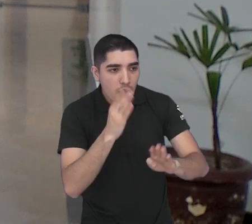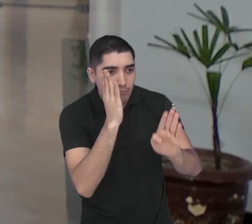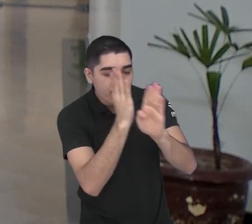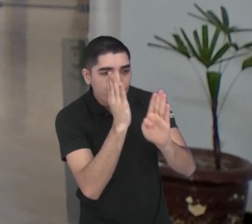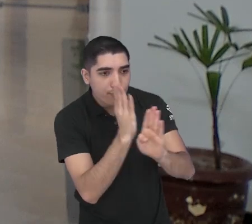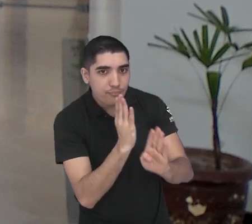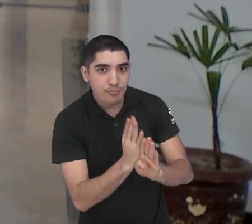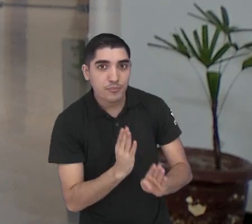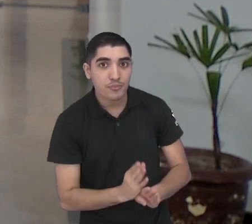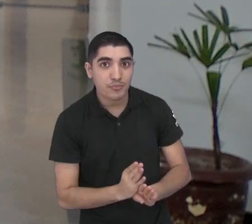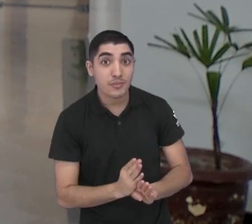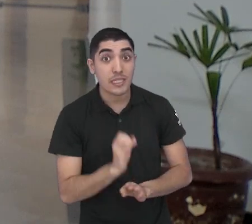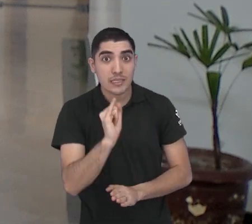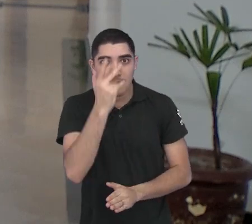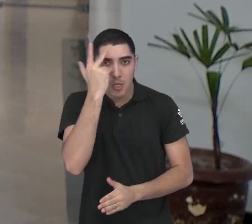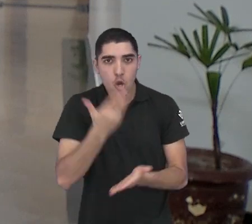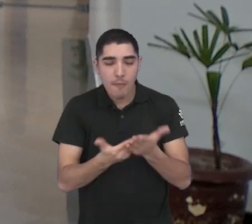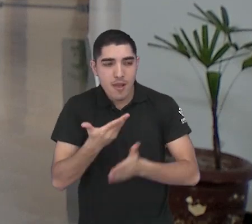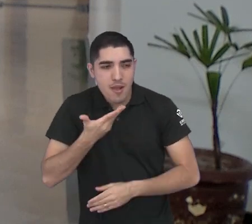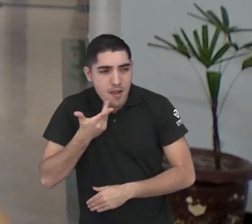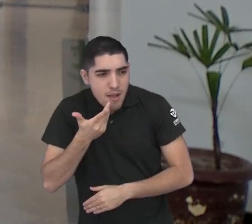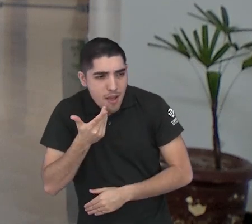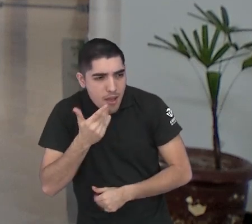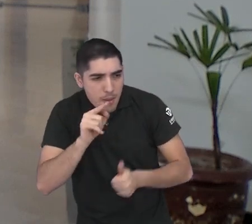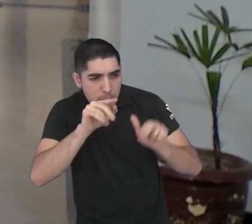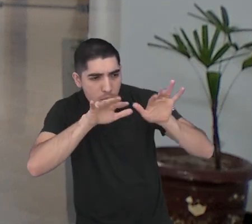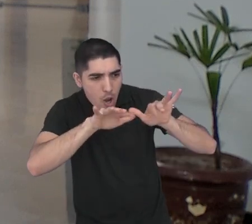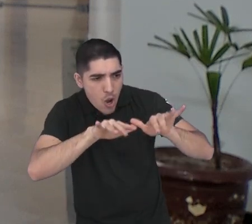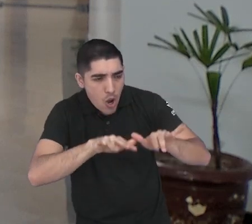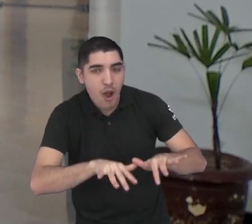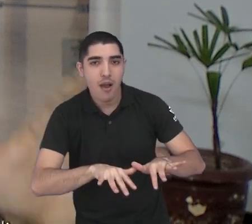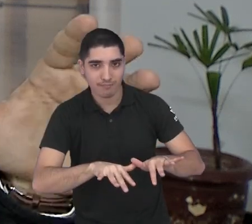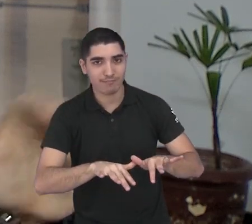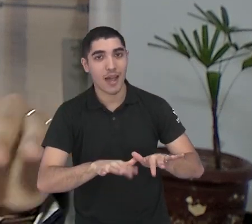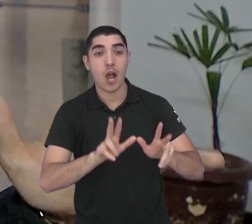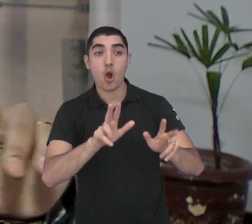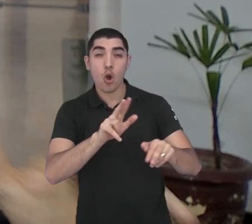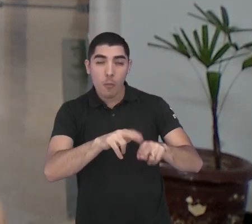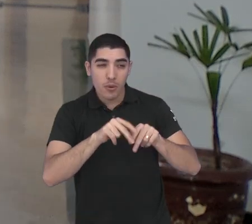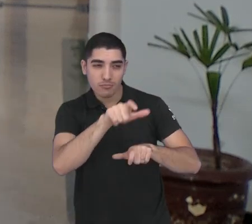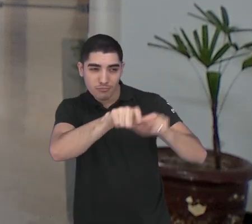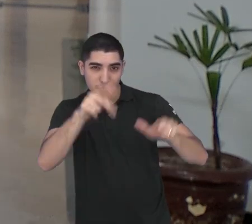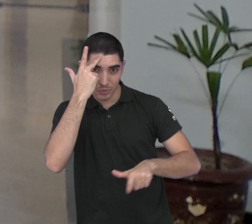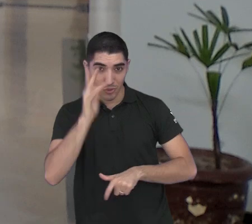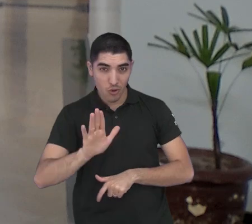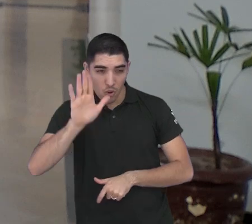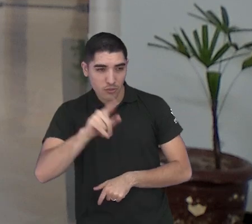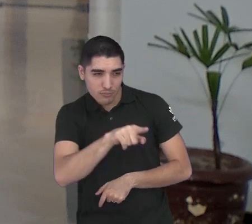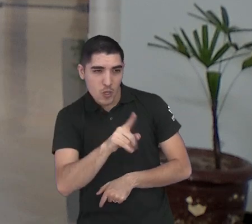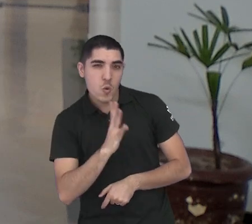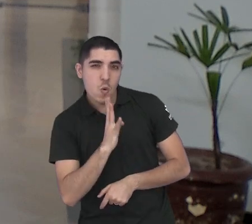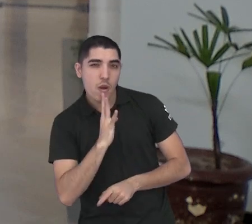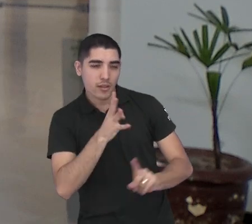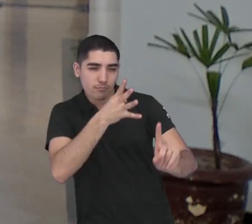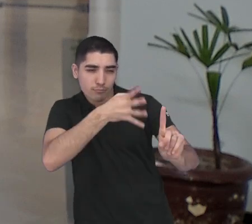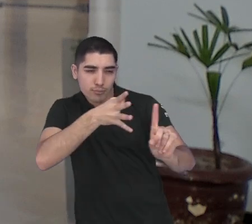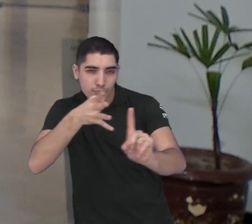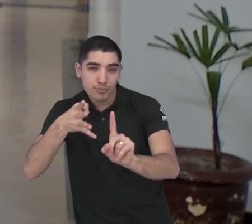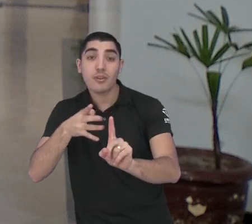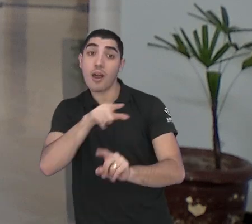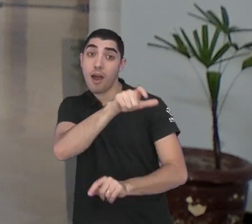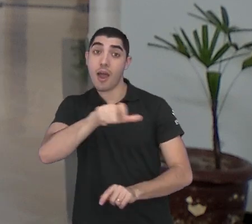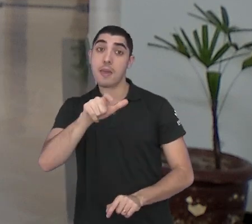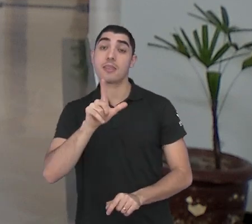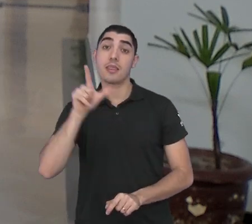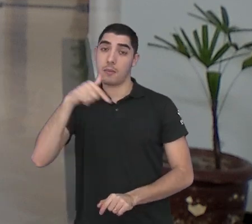muita coisa, né, dando uma fuçada ali sobre os candidatos e consegue fazer ali a nossa peneira para poder fazer o melhor voto